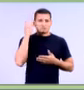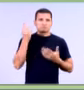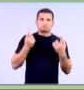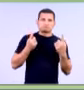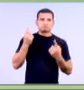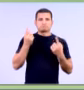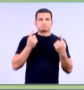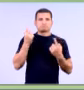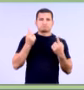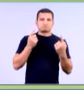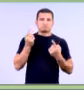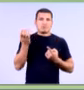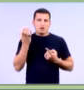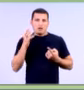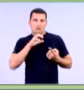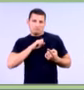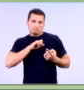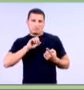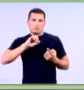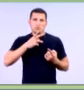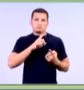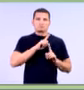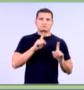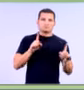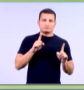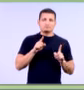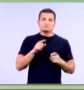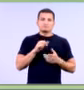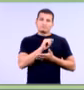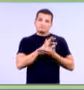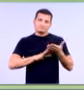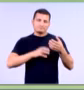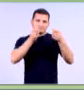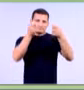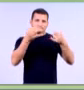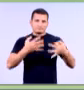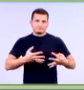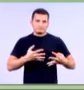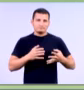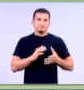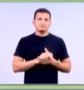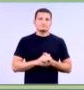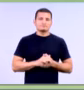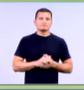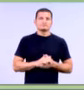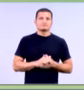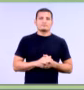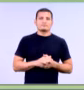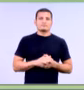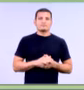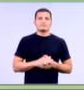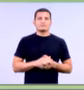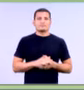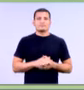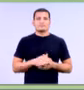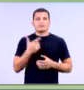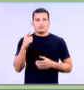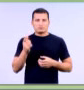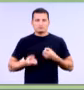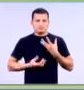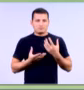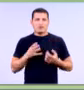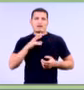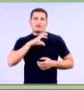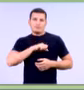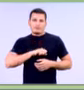amar ou não, né? É. Por conta dessa descrição. Só que... Usando outro poema, né? Amar ou não amar? Eis